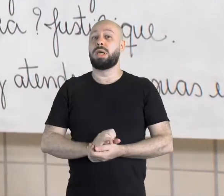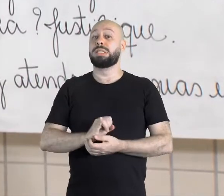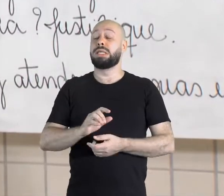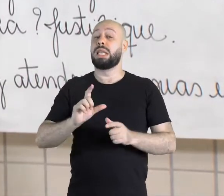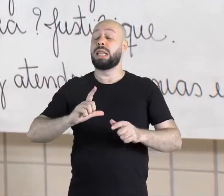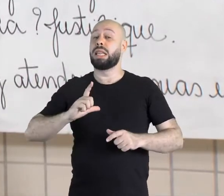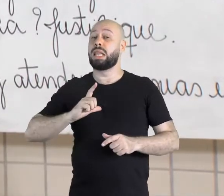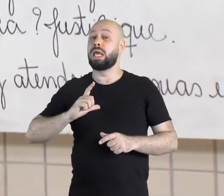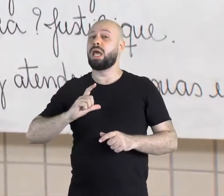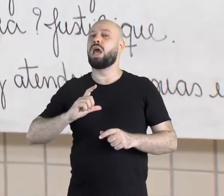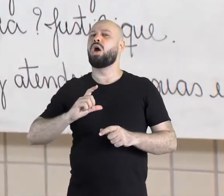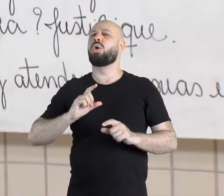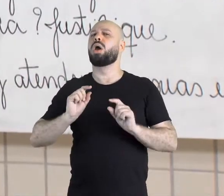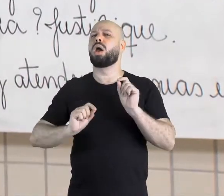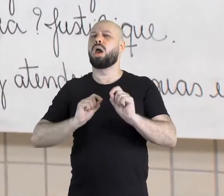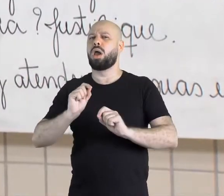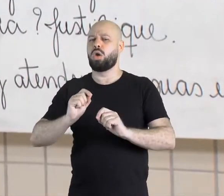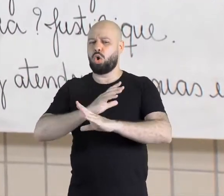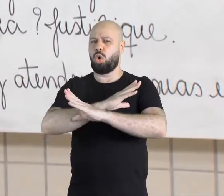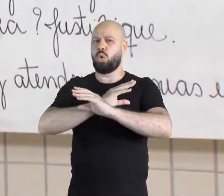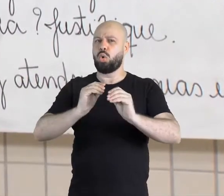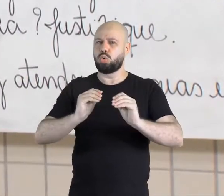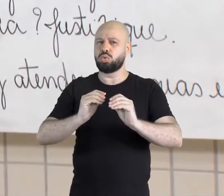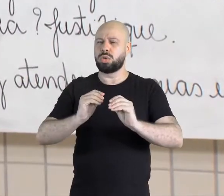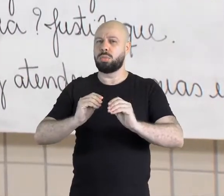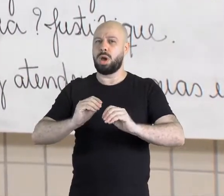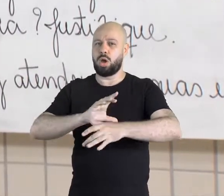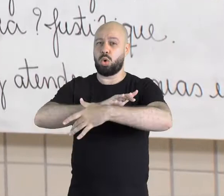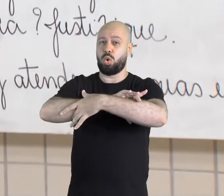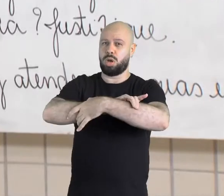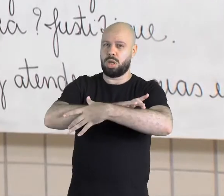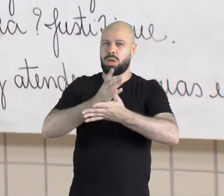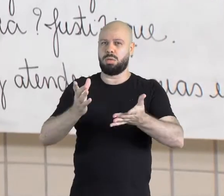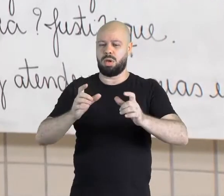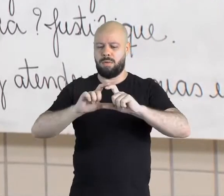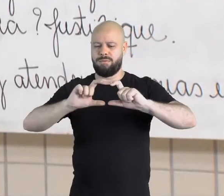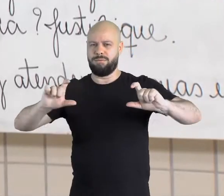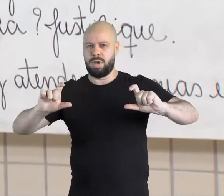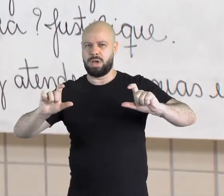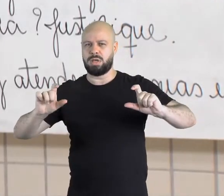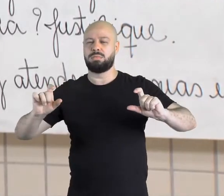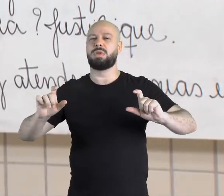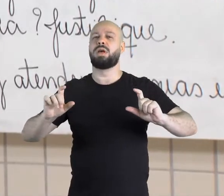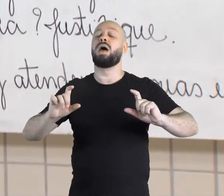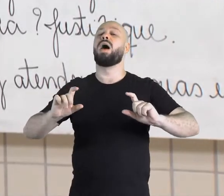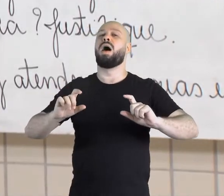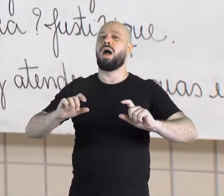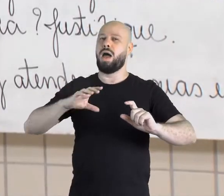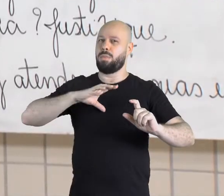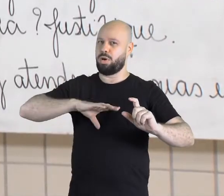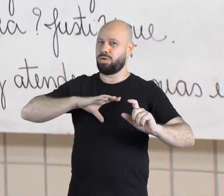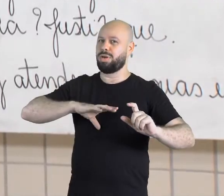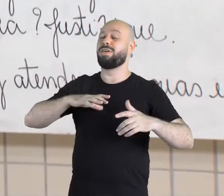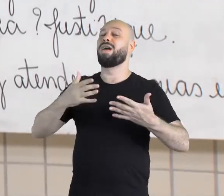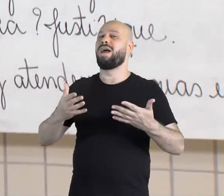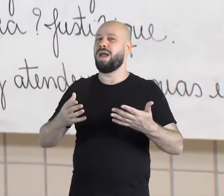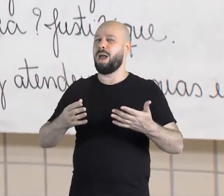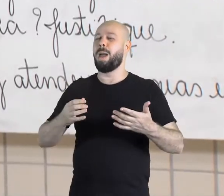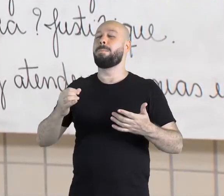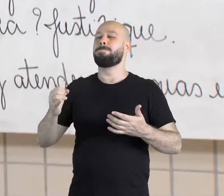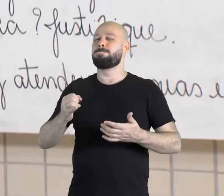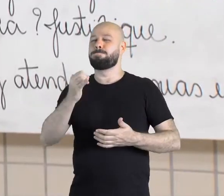conectivos necessários, as conjunções que nós estudamos na aula de língua portuguesa. Isso tudo vai fazer a diferença no seu texto.